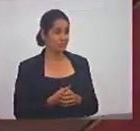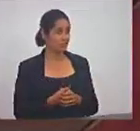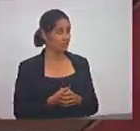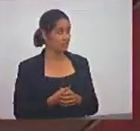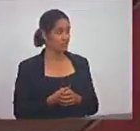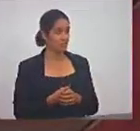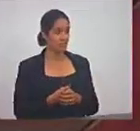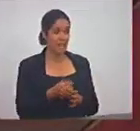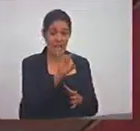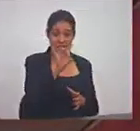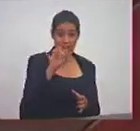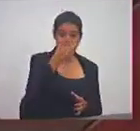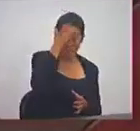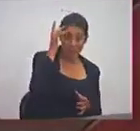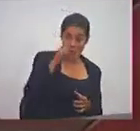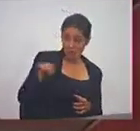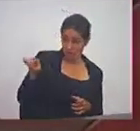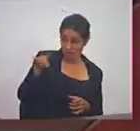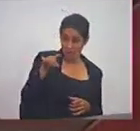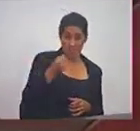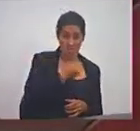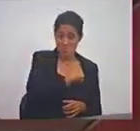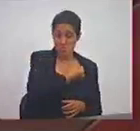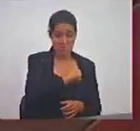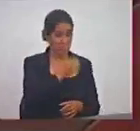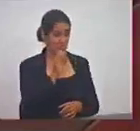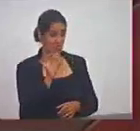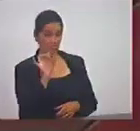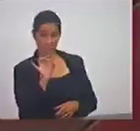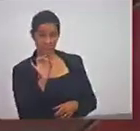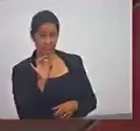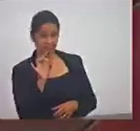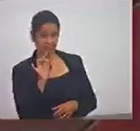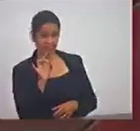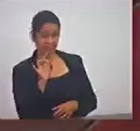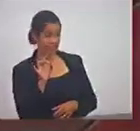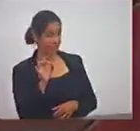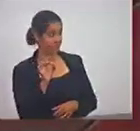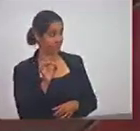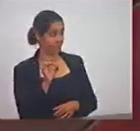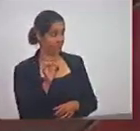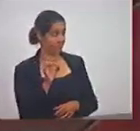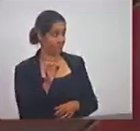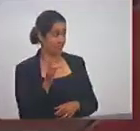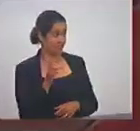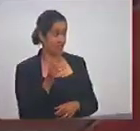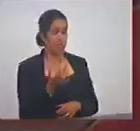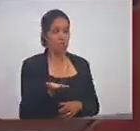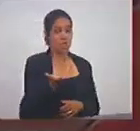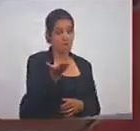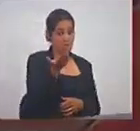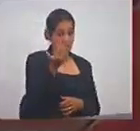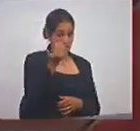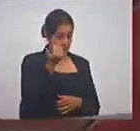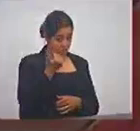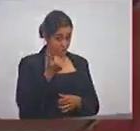são números. Para essa gestão, vocês são números. O que eu faço? Eu trago agora o que antes era meu algoz, eu trago para